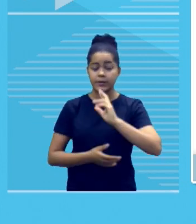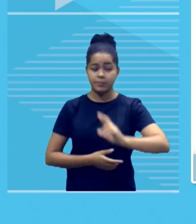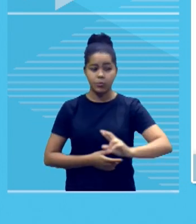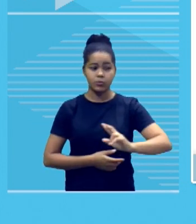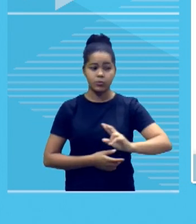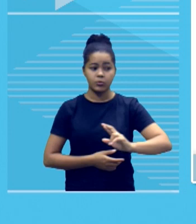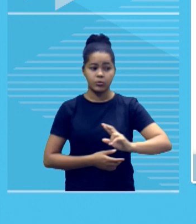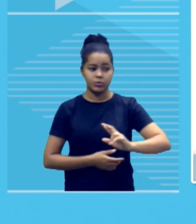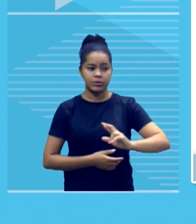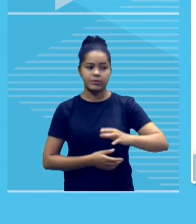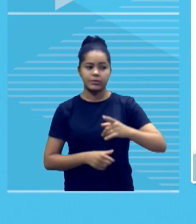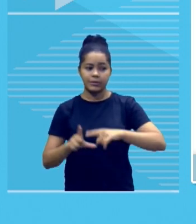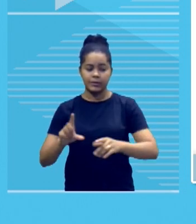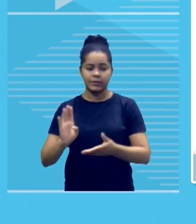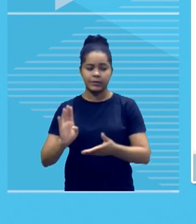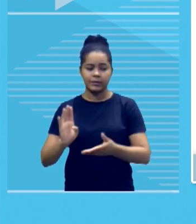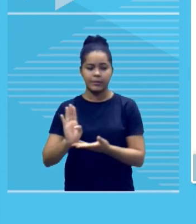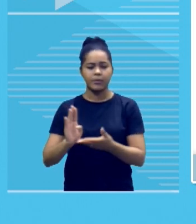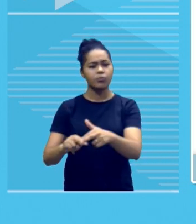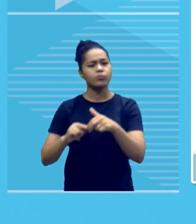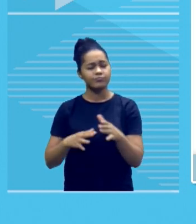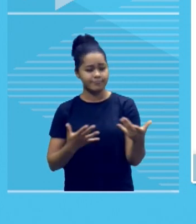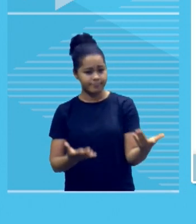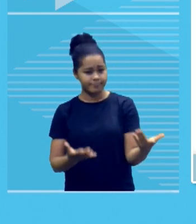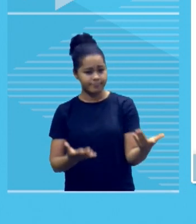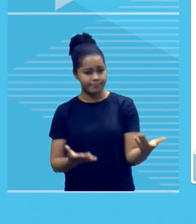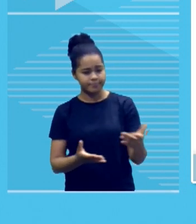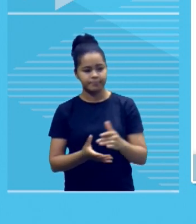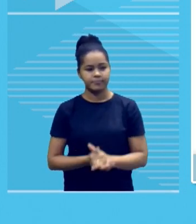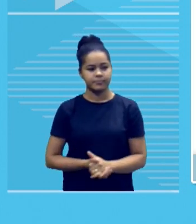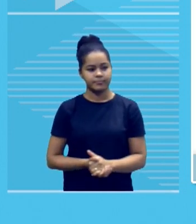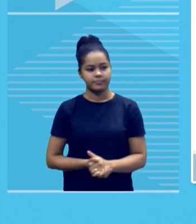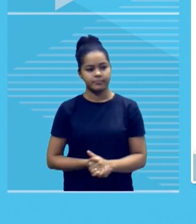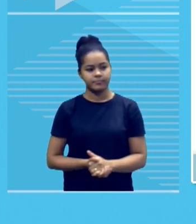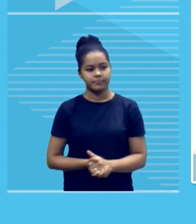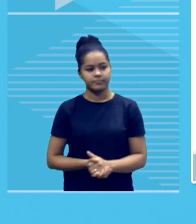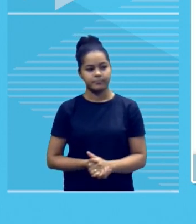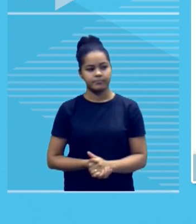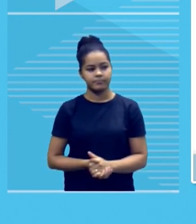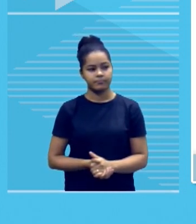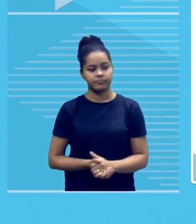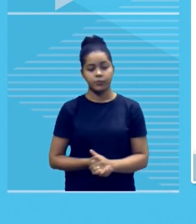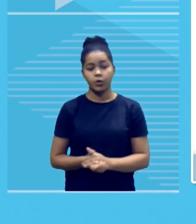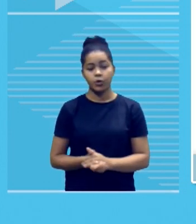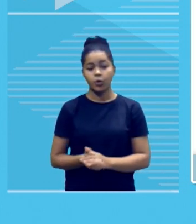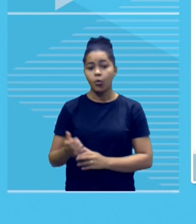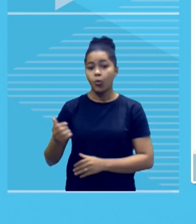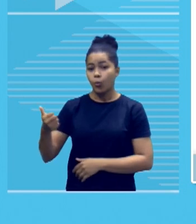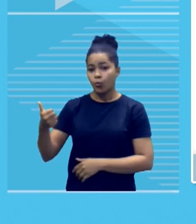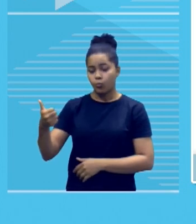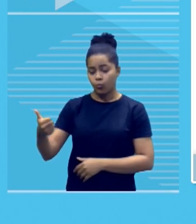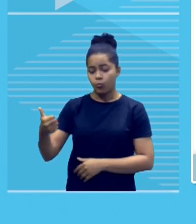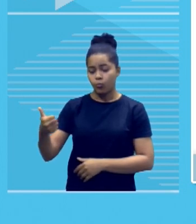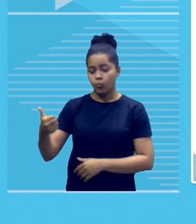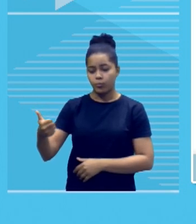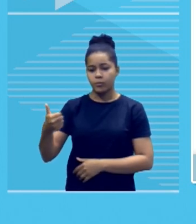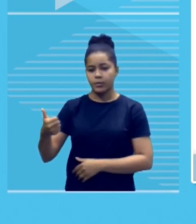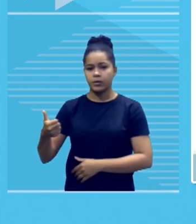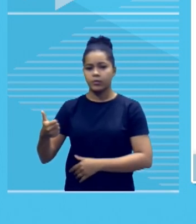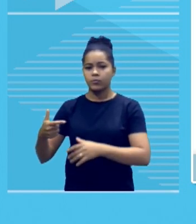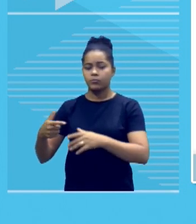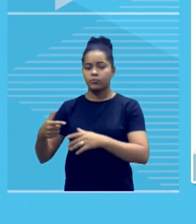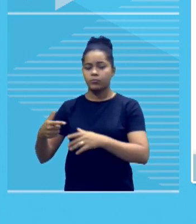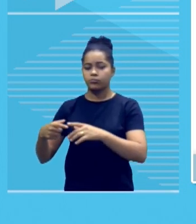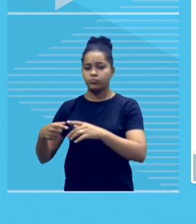B porque vamos lá na letra B tá dizendo que o composto 1 Cadê o composto 1 tá aqui ó cadeia aberta